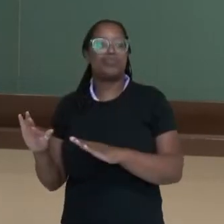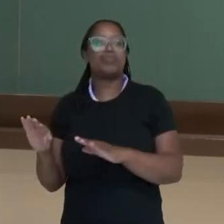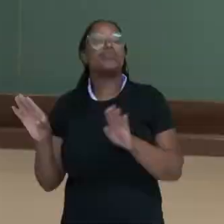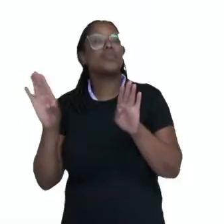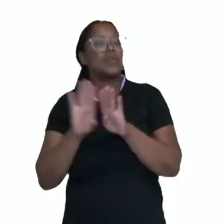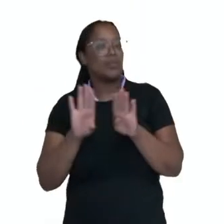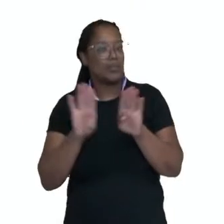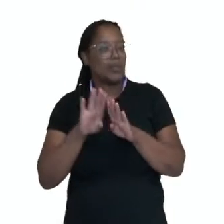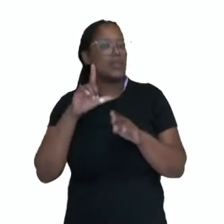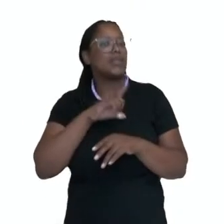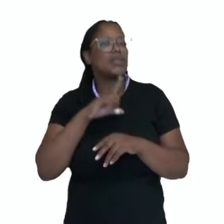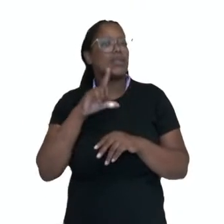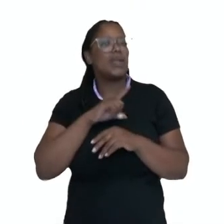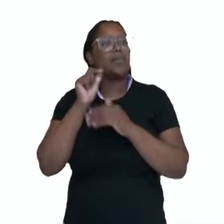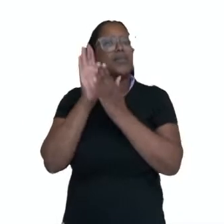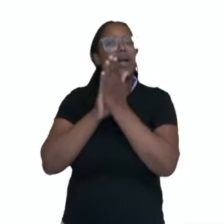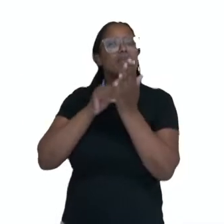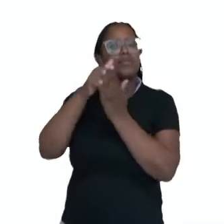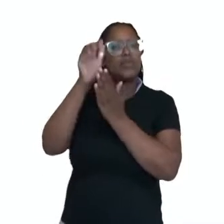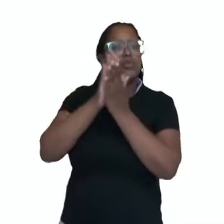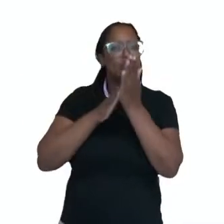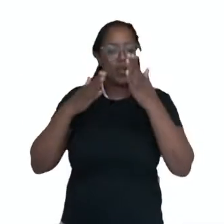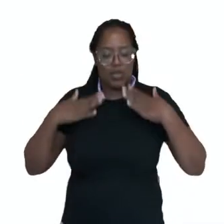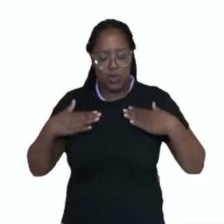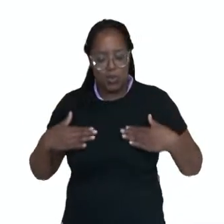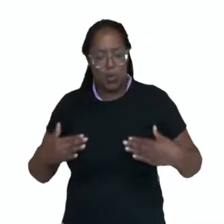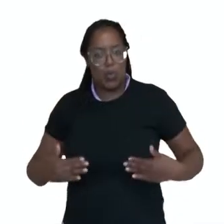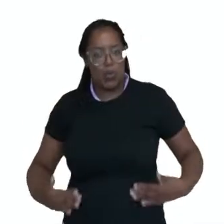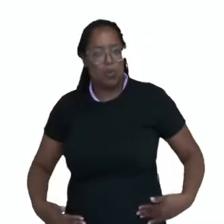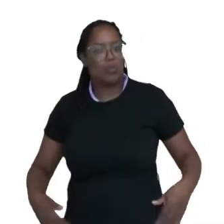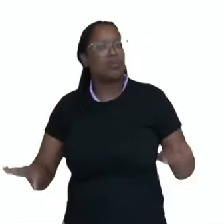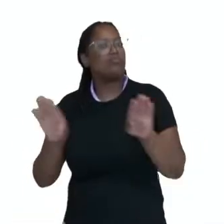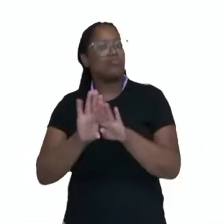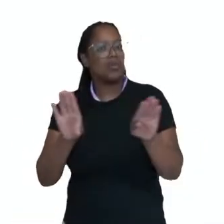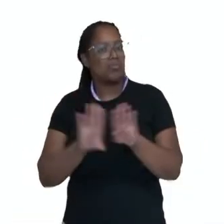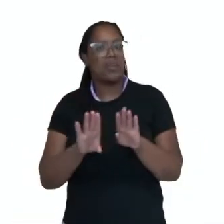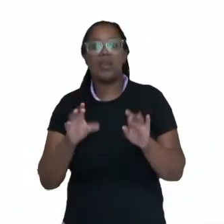Nós temos aqui também as pinturas corporais. Além de serem